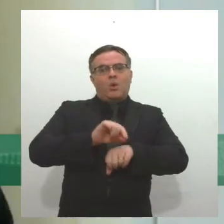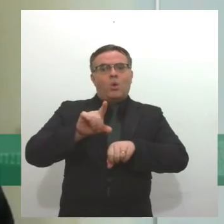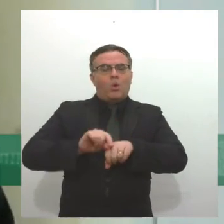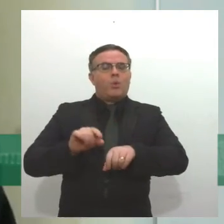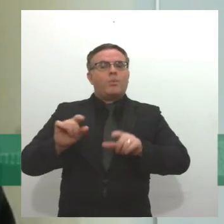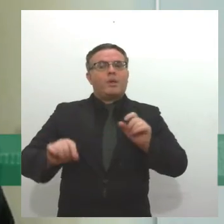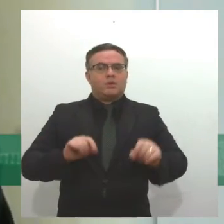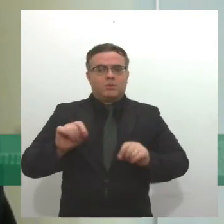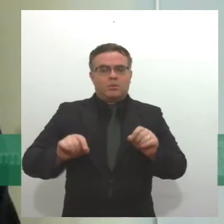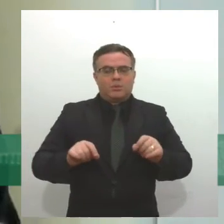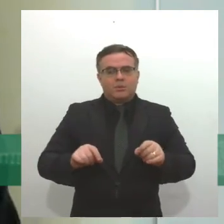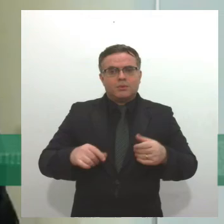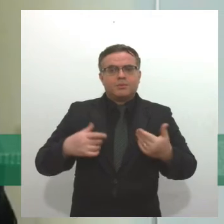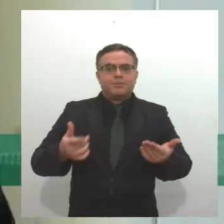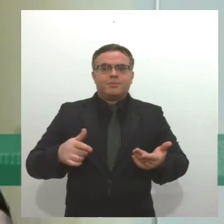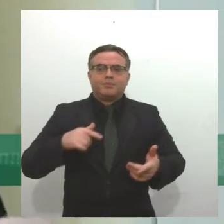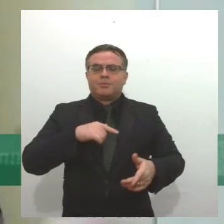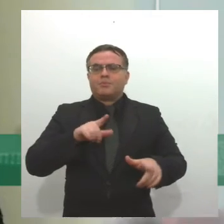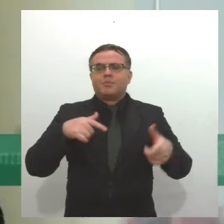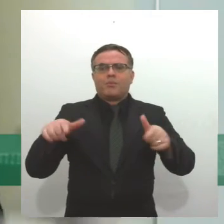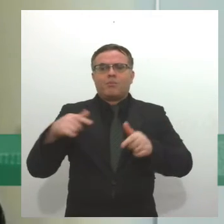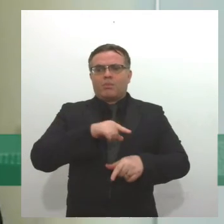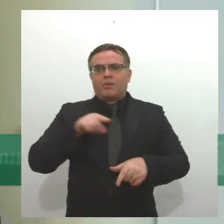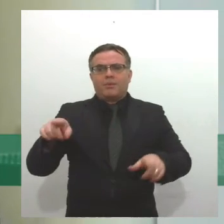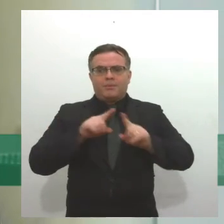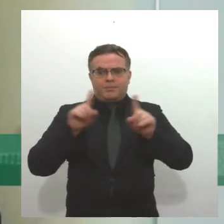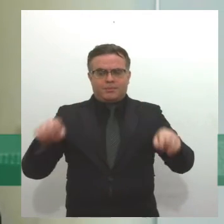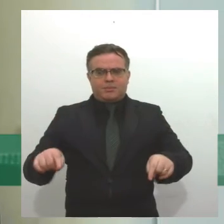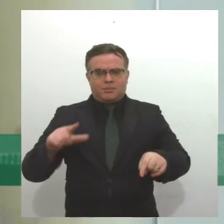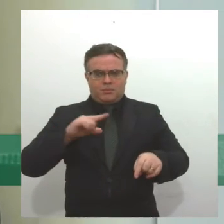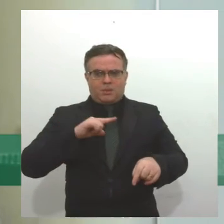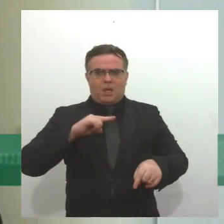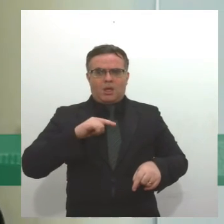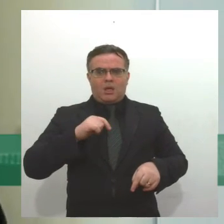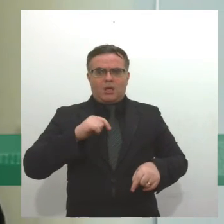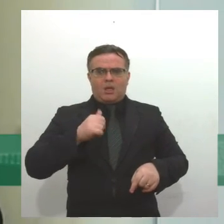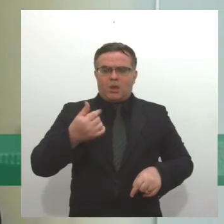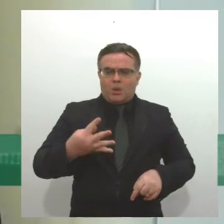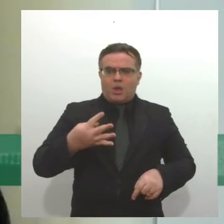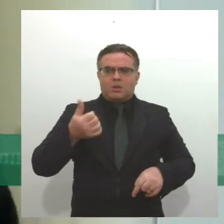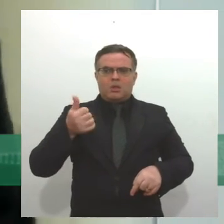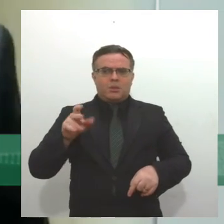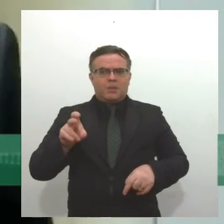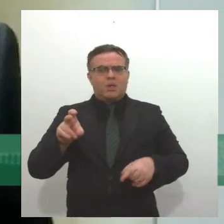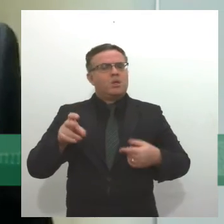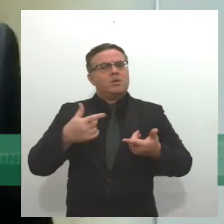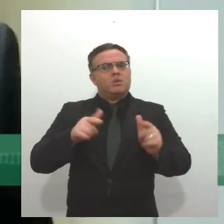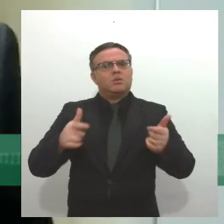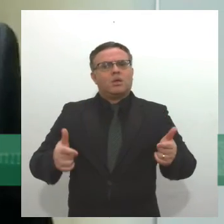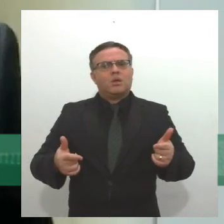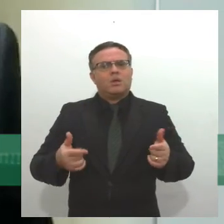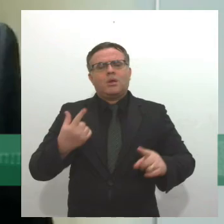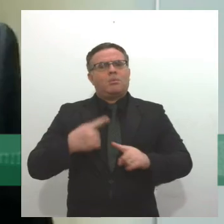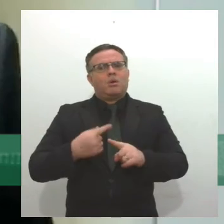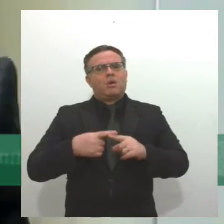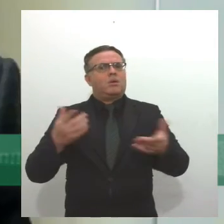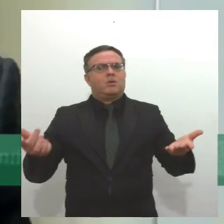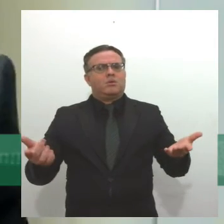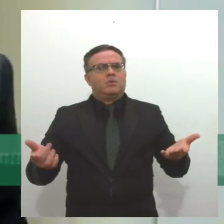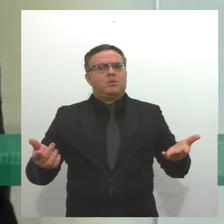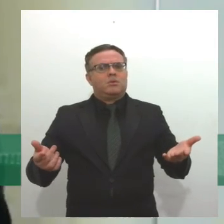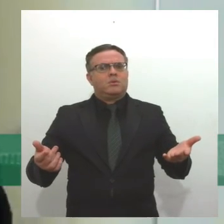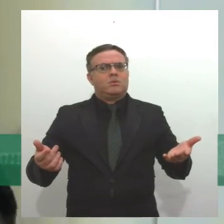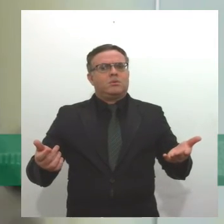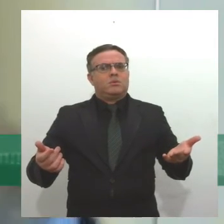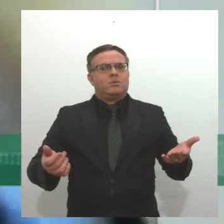que, trabalhador, o servidor, se tem 14º, 15º salário. Não tem. Mas então, damos para todos, ou para ninguém.